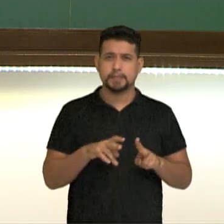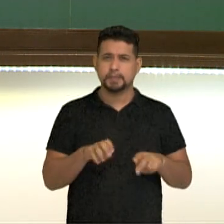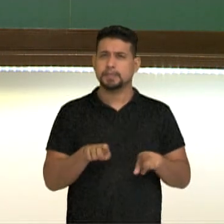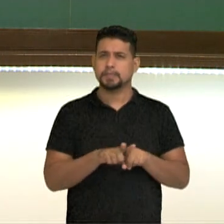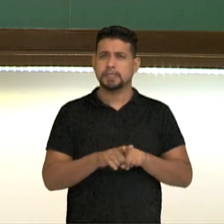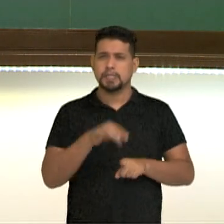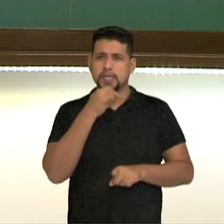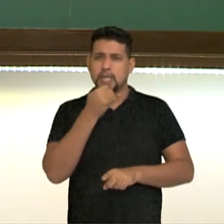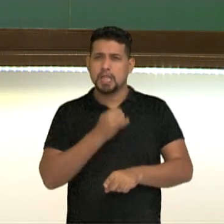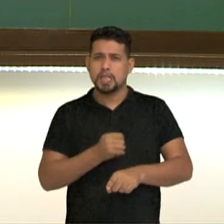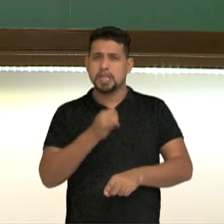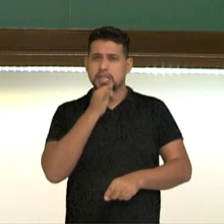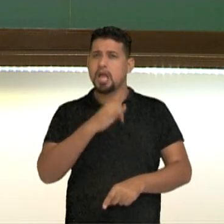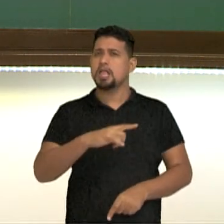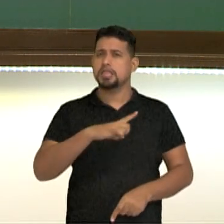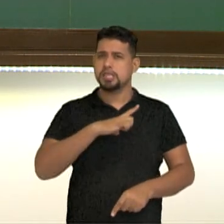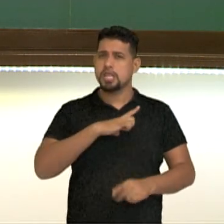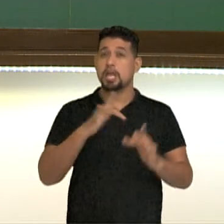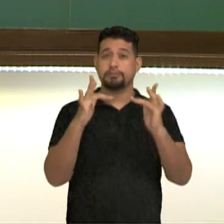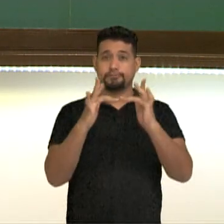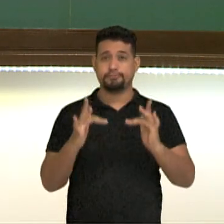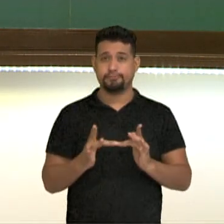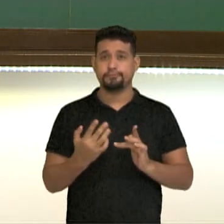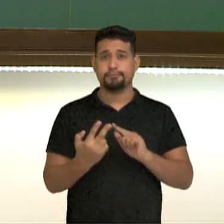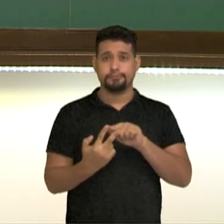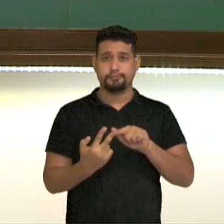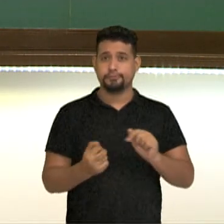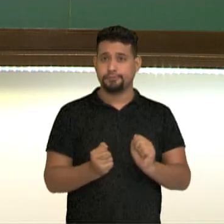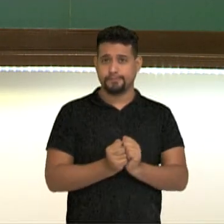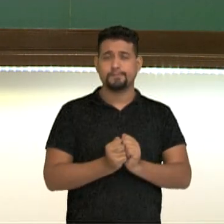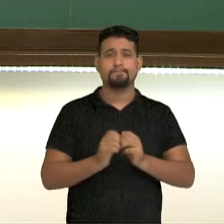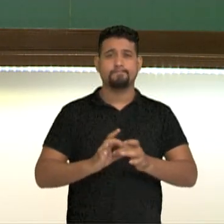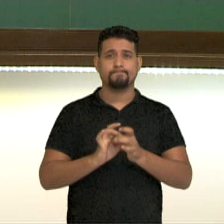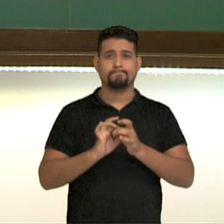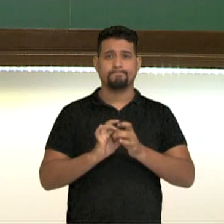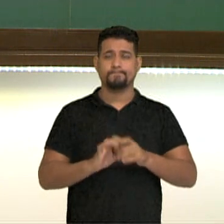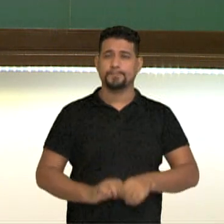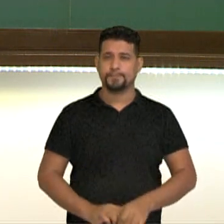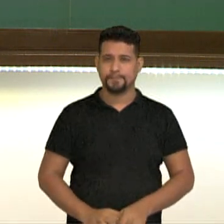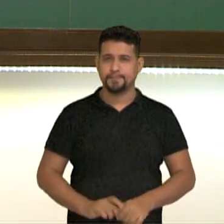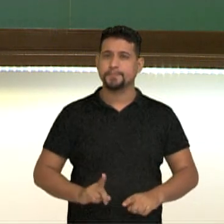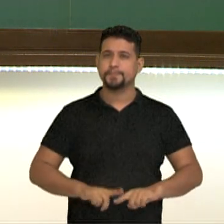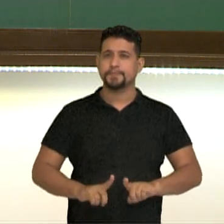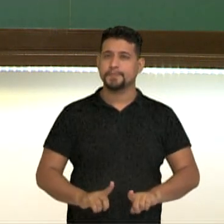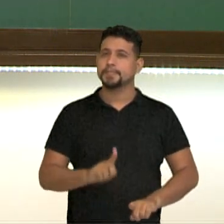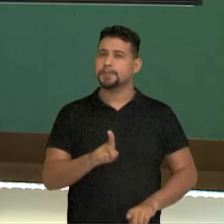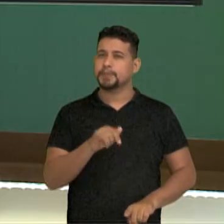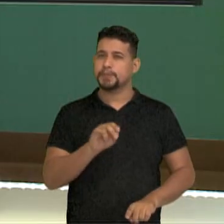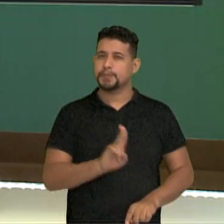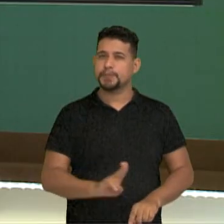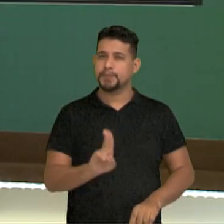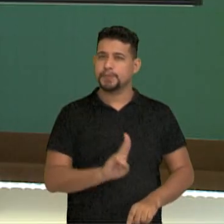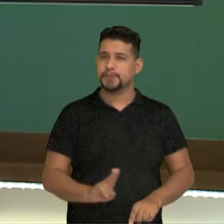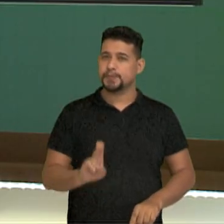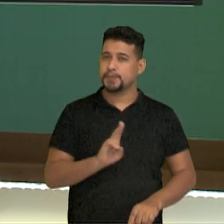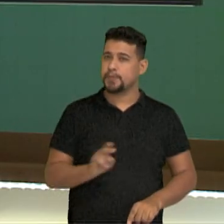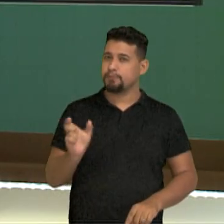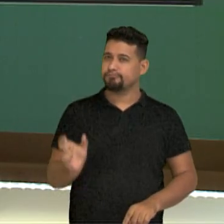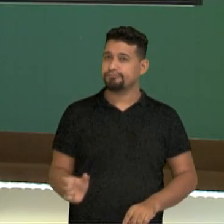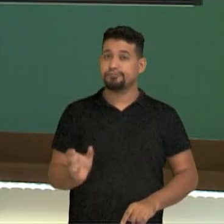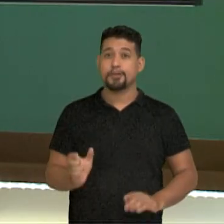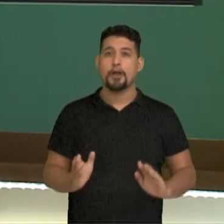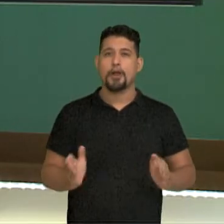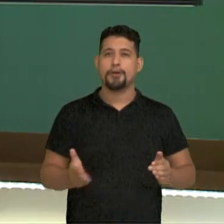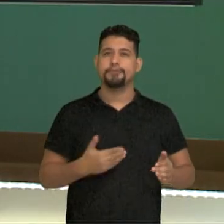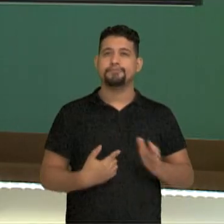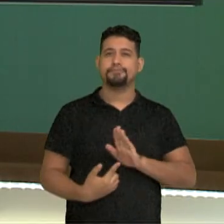da eletricidade estão relacionados, tá? Estão relacionados, tá? Se você pegou essa parte, então eu agora